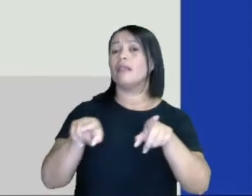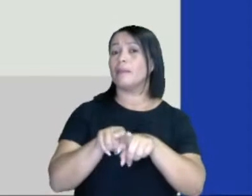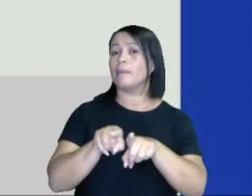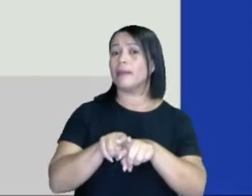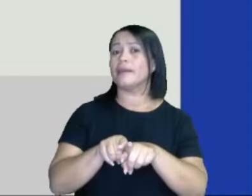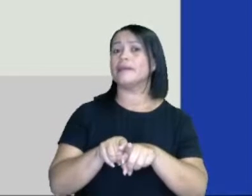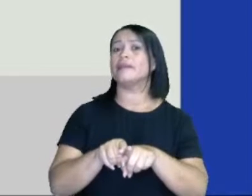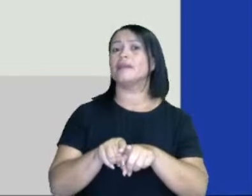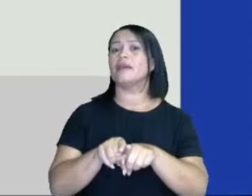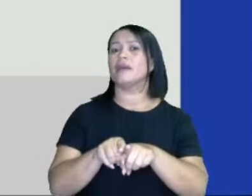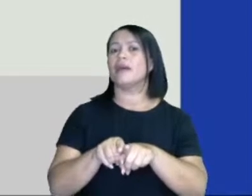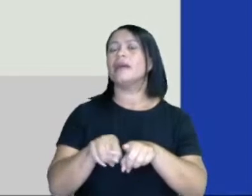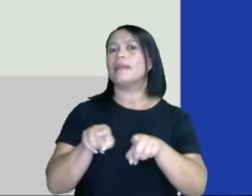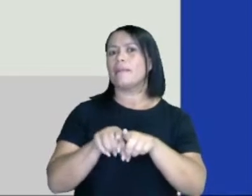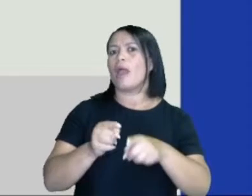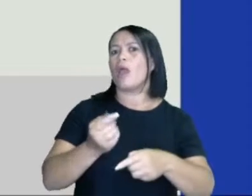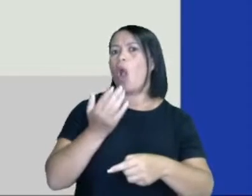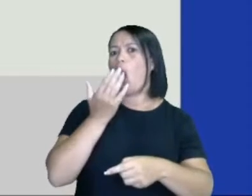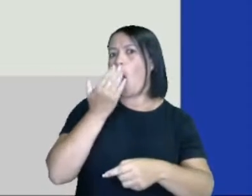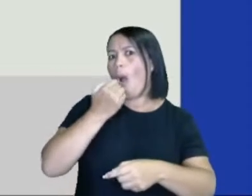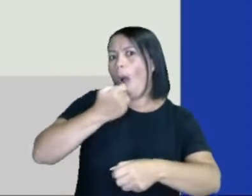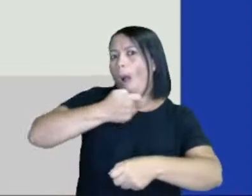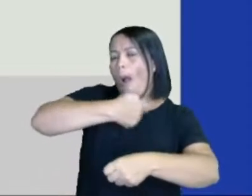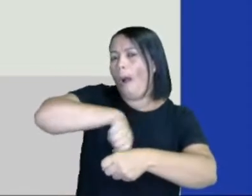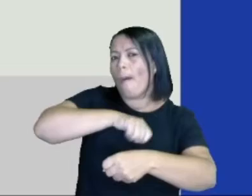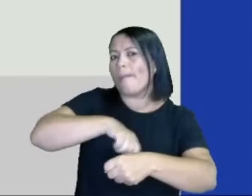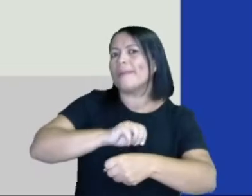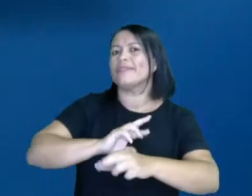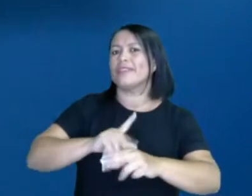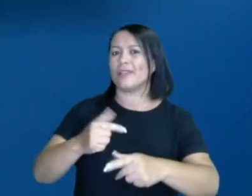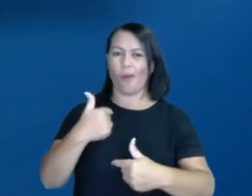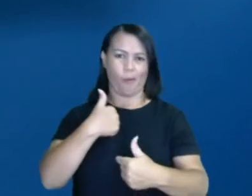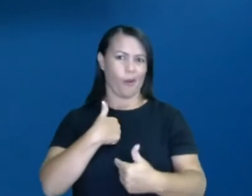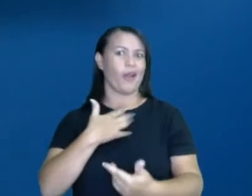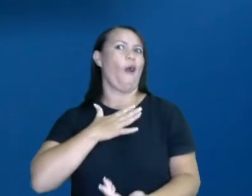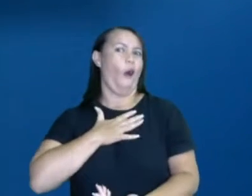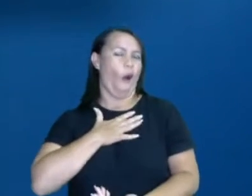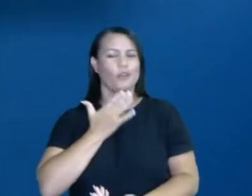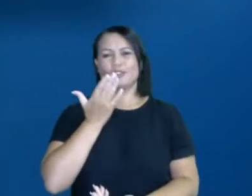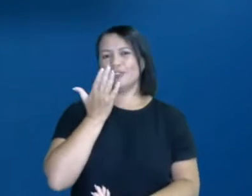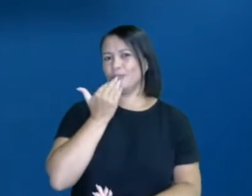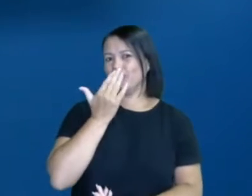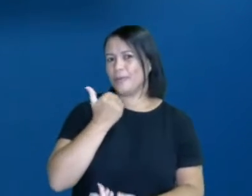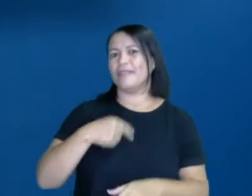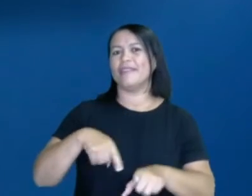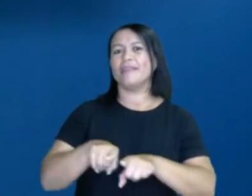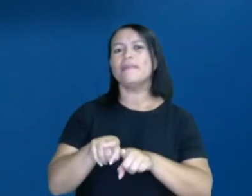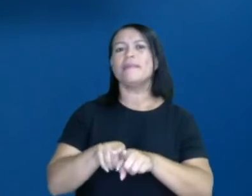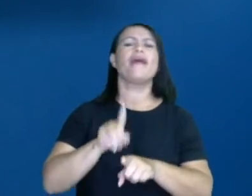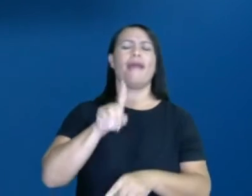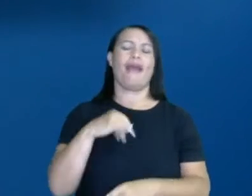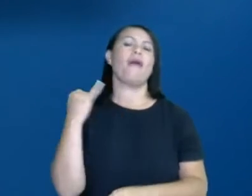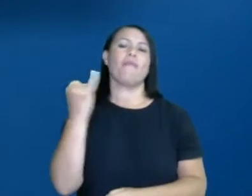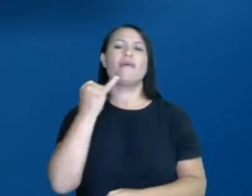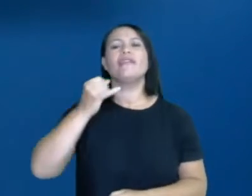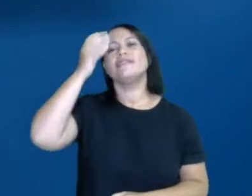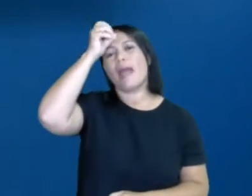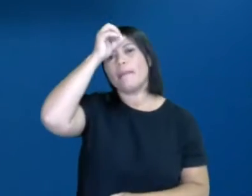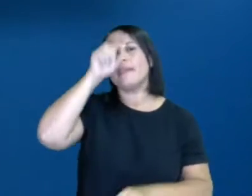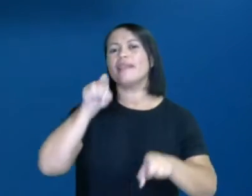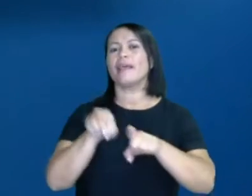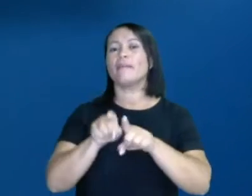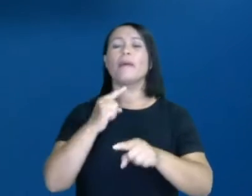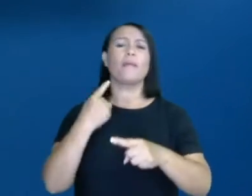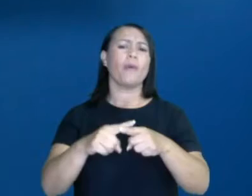E culinária, né? Para quem é como eu, que gosta muito de comer, então é importante aprender